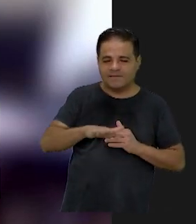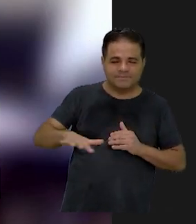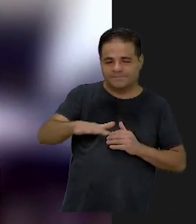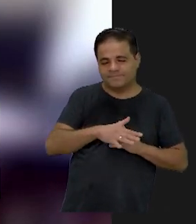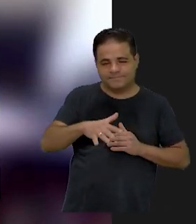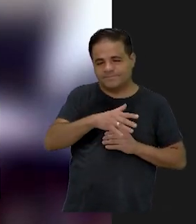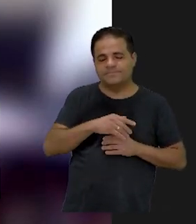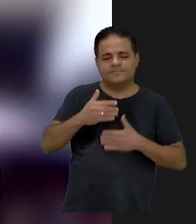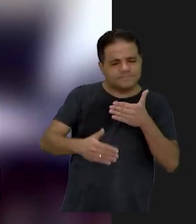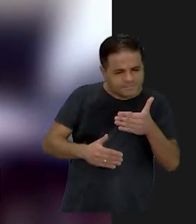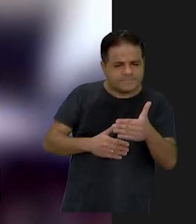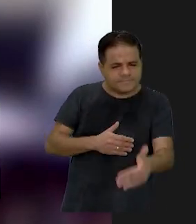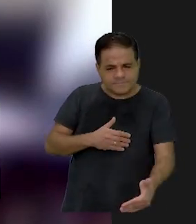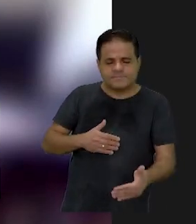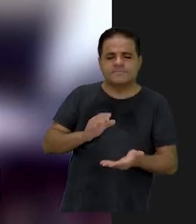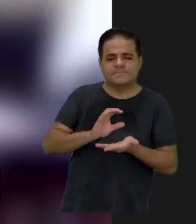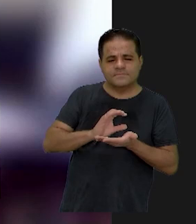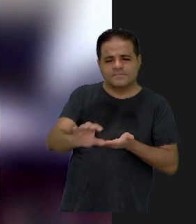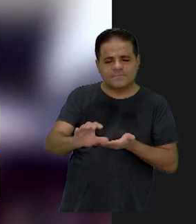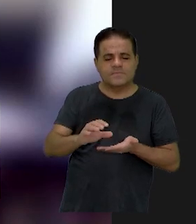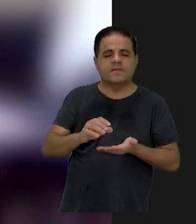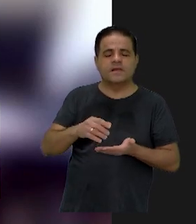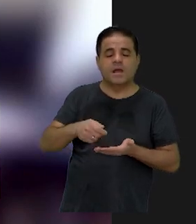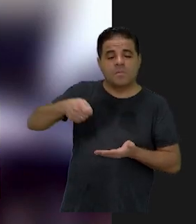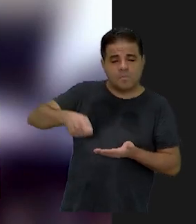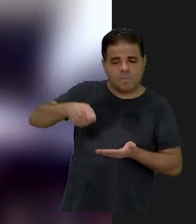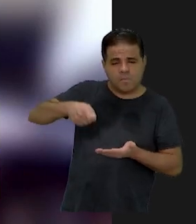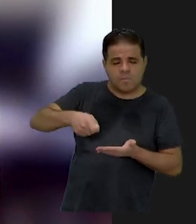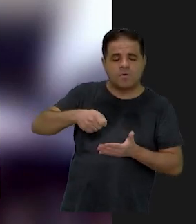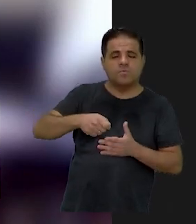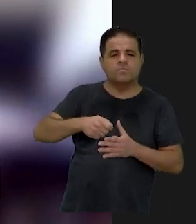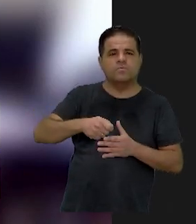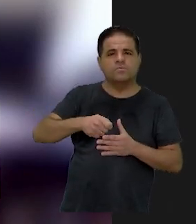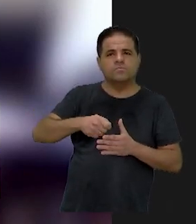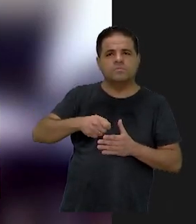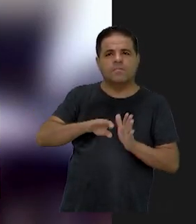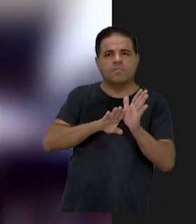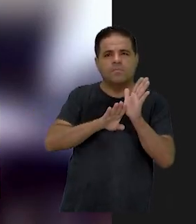que se paga o que a gente pede emprestado, quais são os